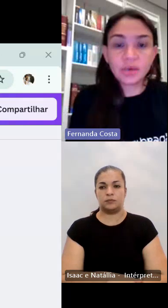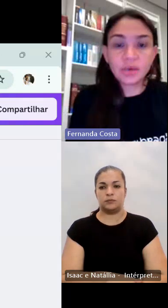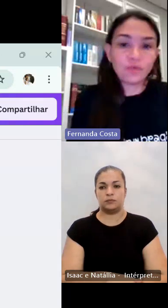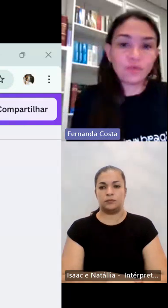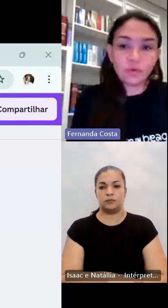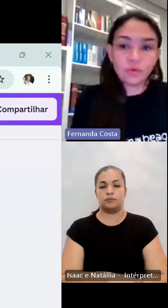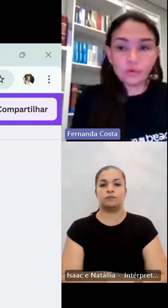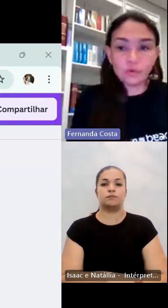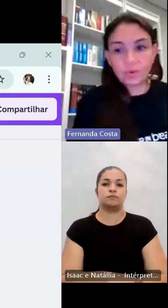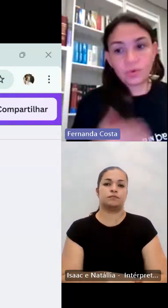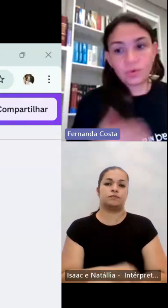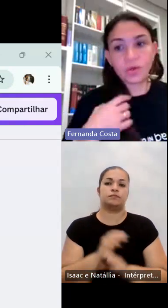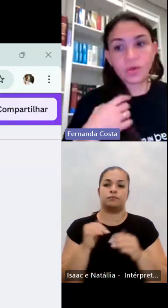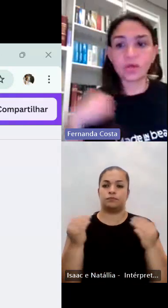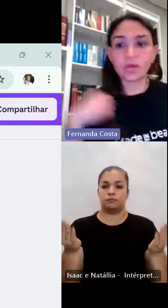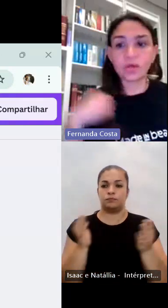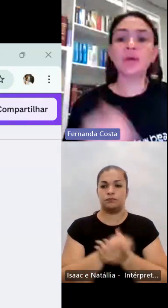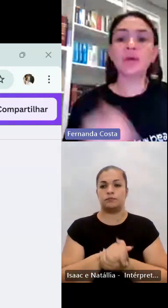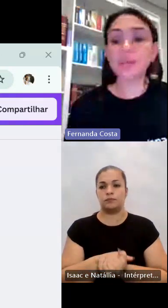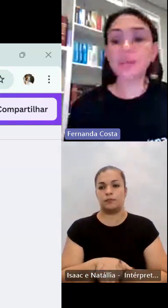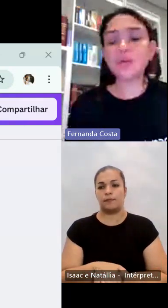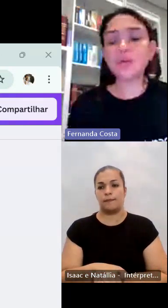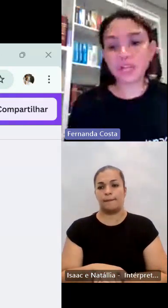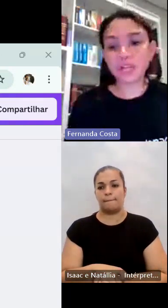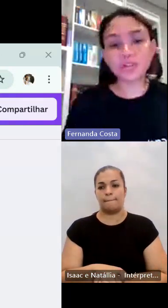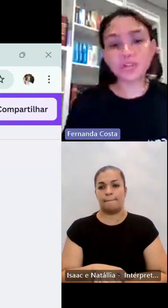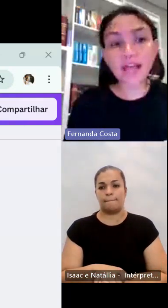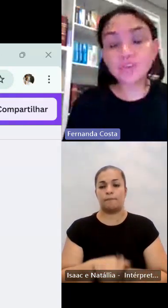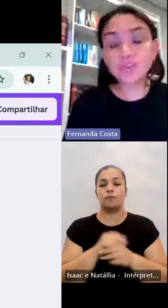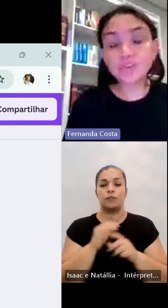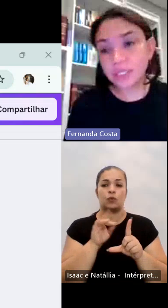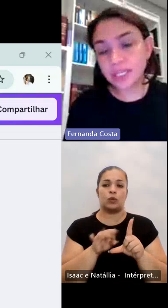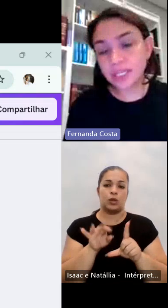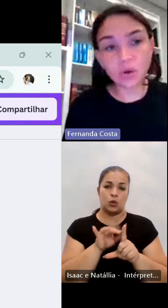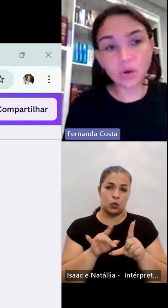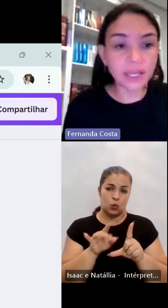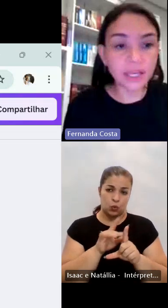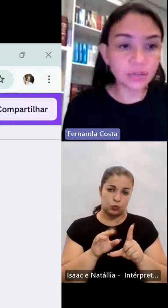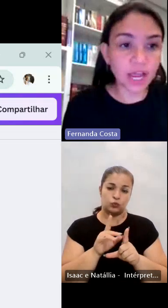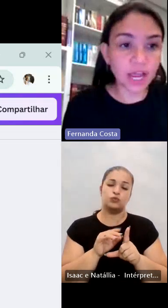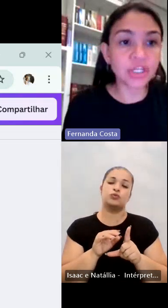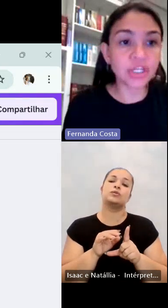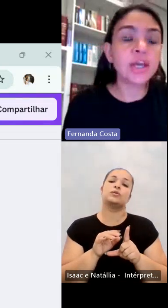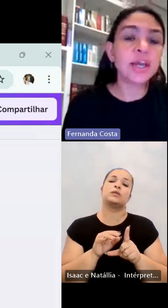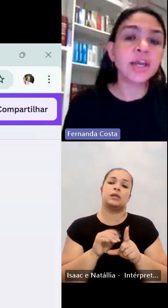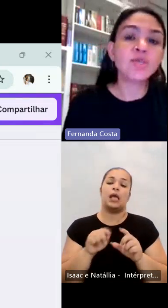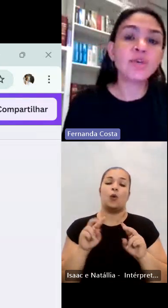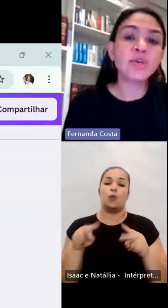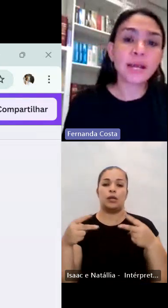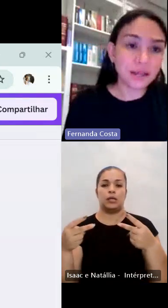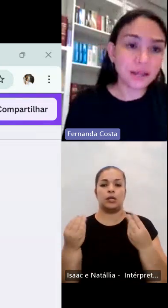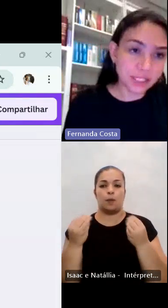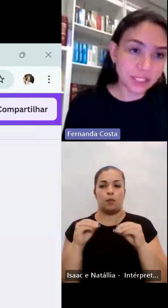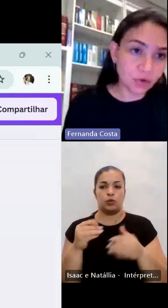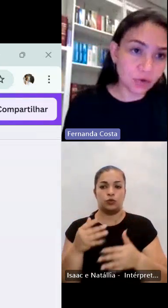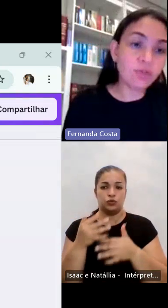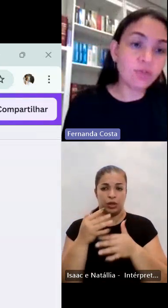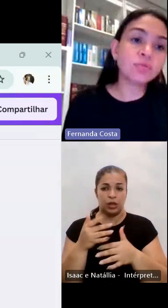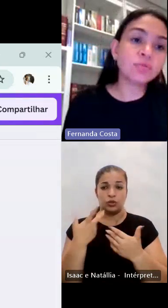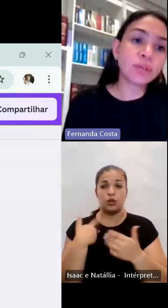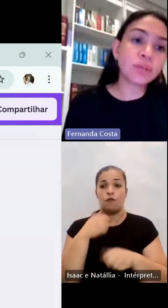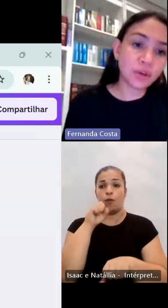Gente, então eu vou... O QR Code é a atividade ou o link que eu coloquei aqui no chat. Eu vou parar a